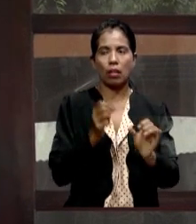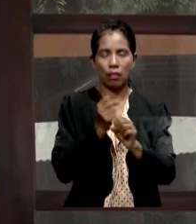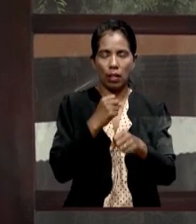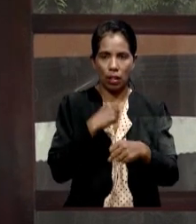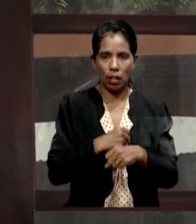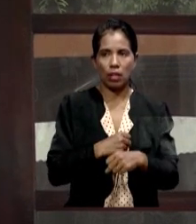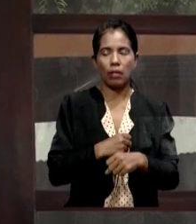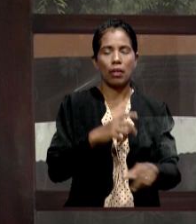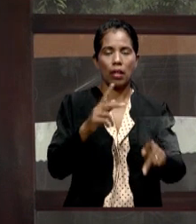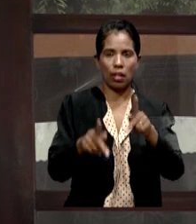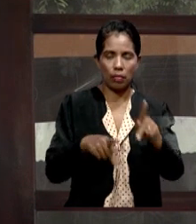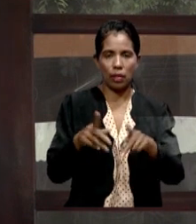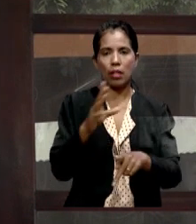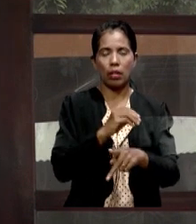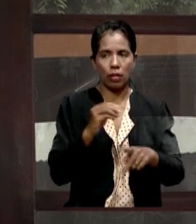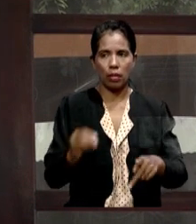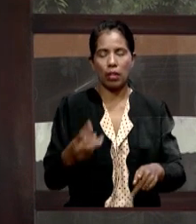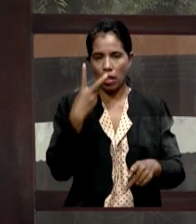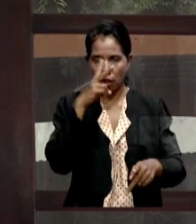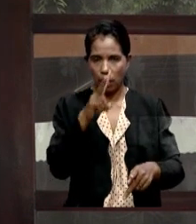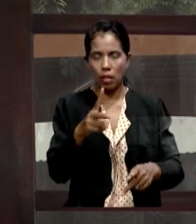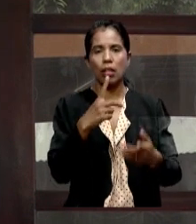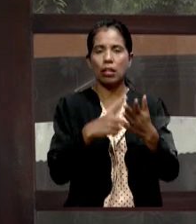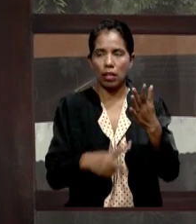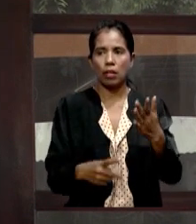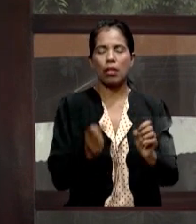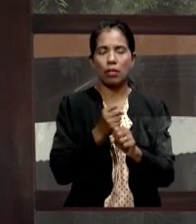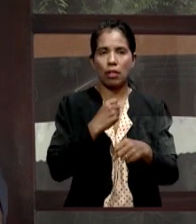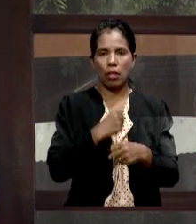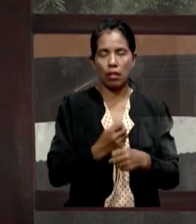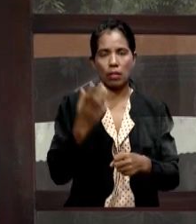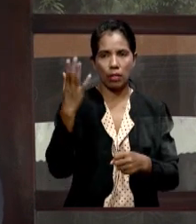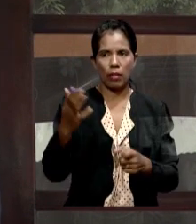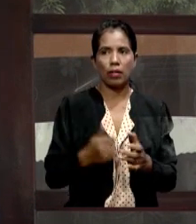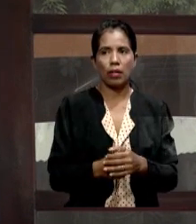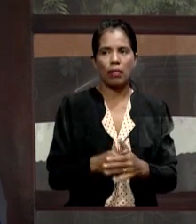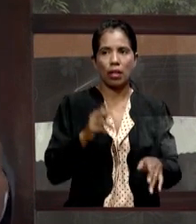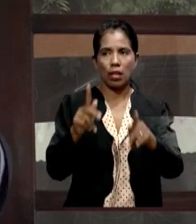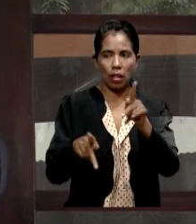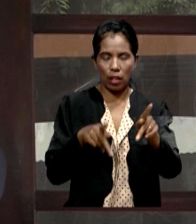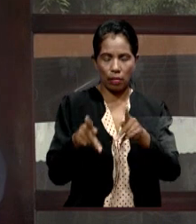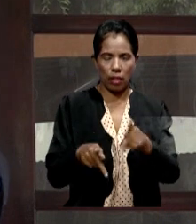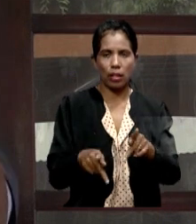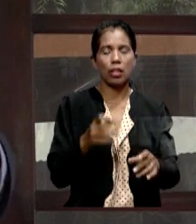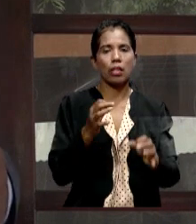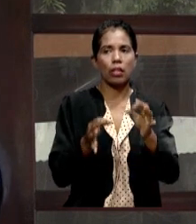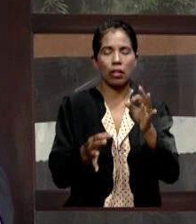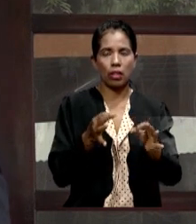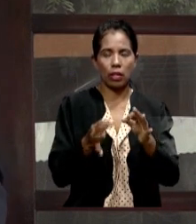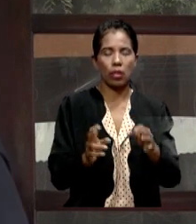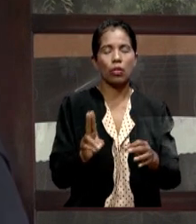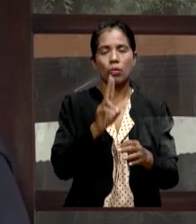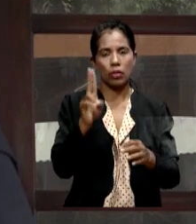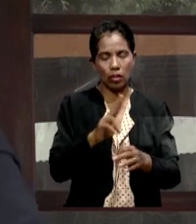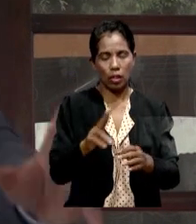e ba rai ne, no mos, hare saída matu atu halo ba comunidade nebe makari e hela ocupar rai estado